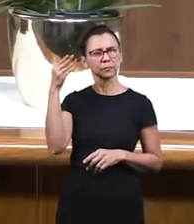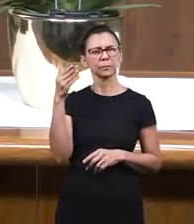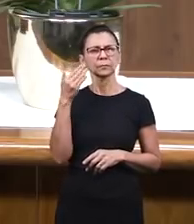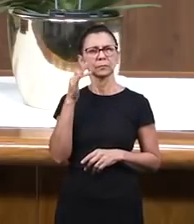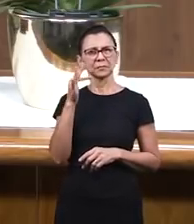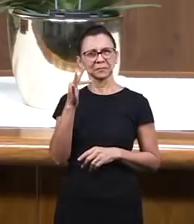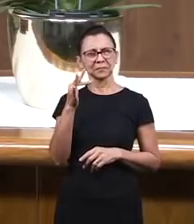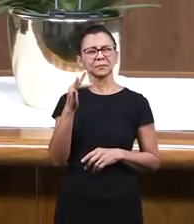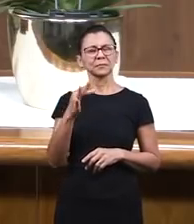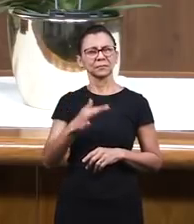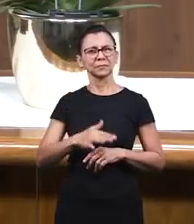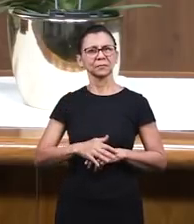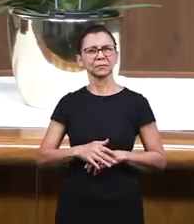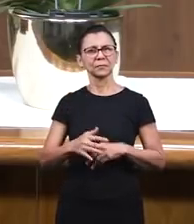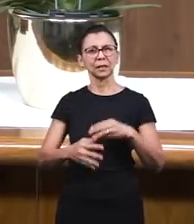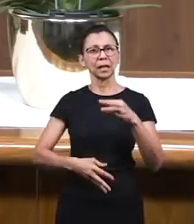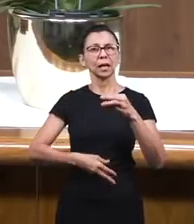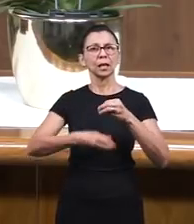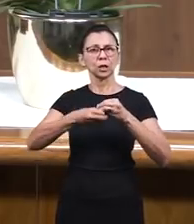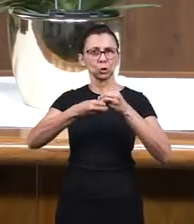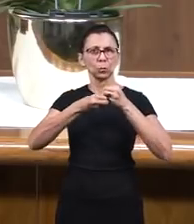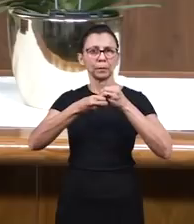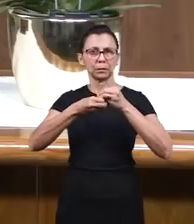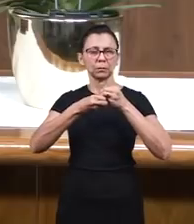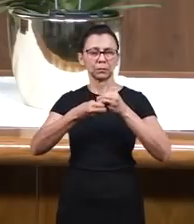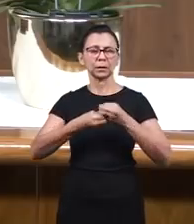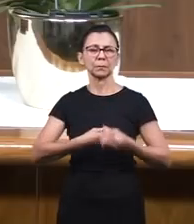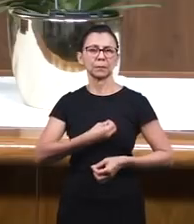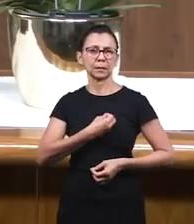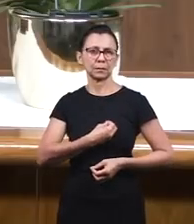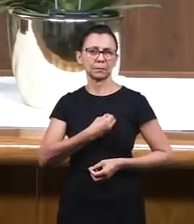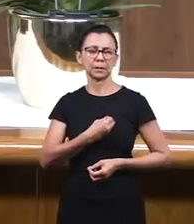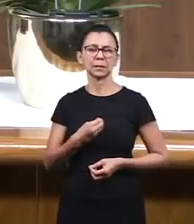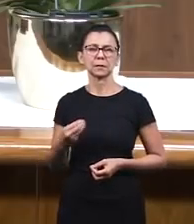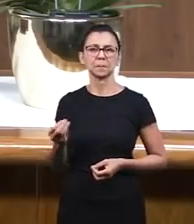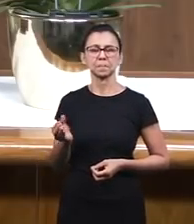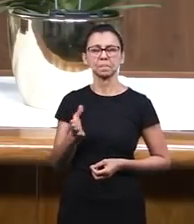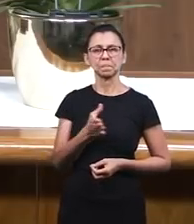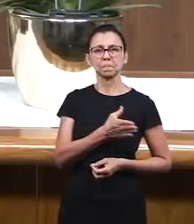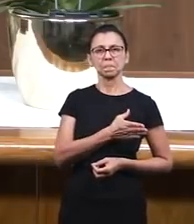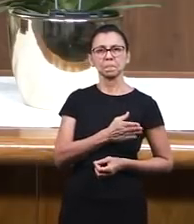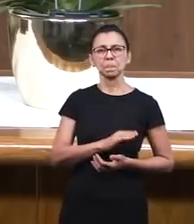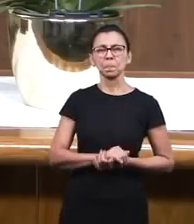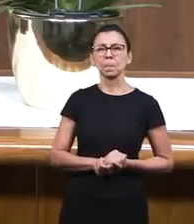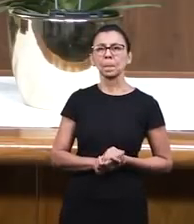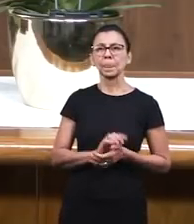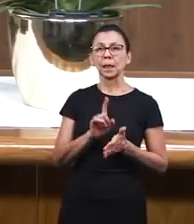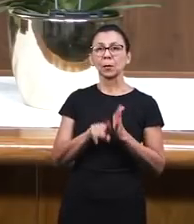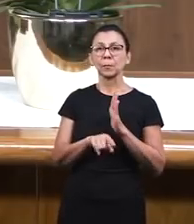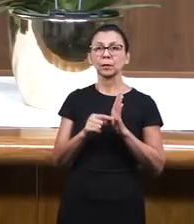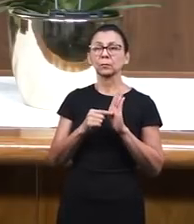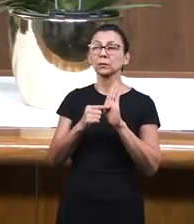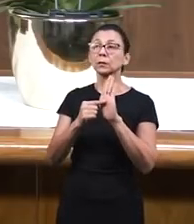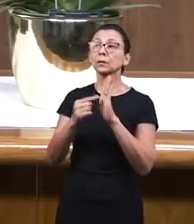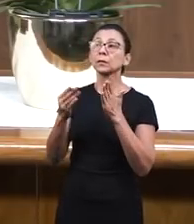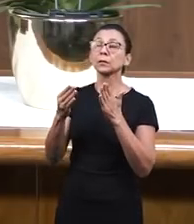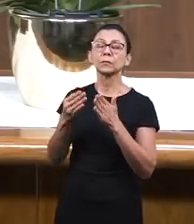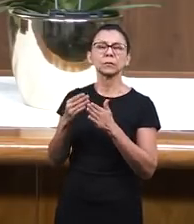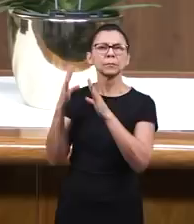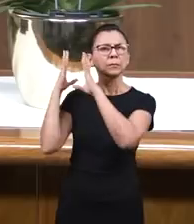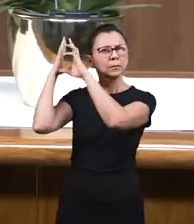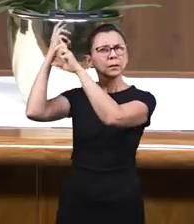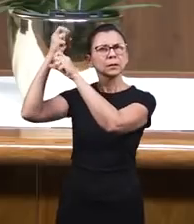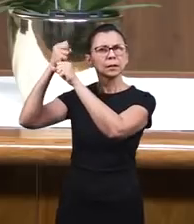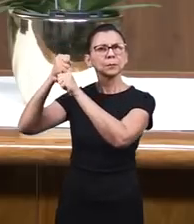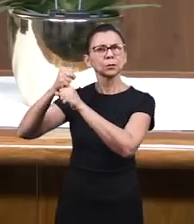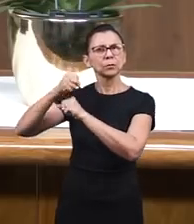palavra fechando a participação. A pergunta nós vamos apresentar para os irmãos, está aqui, vamos relembrar a pergunta que foi tratada já